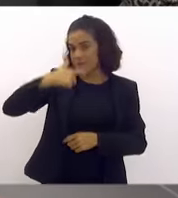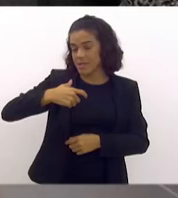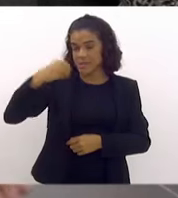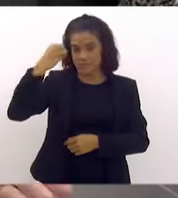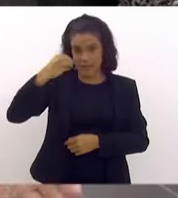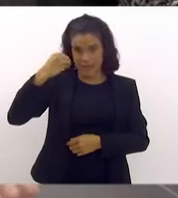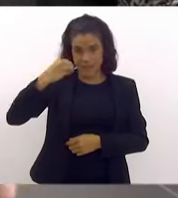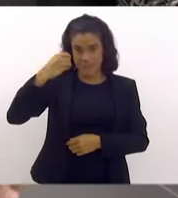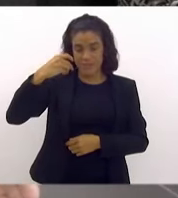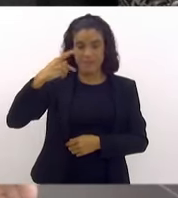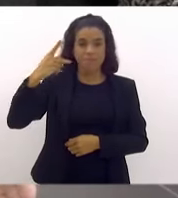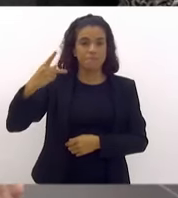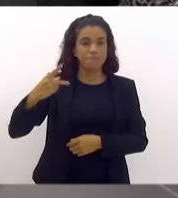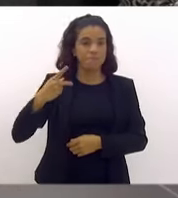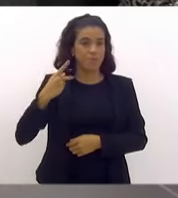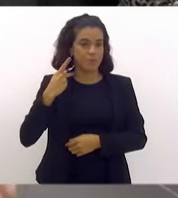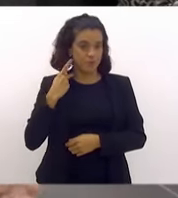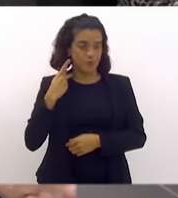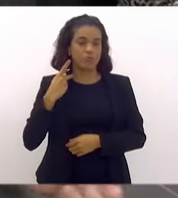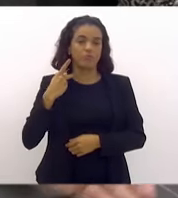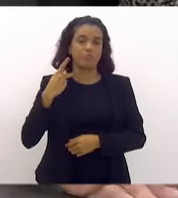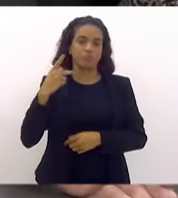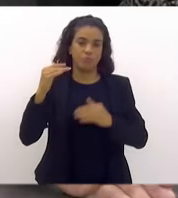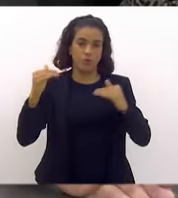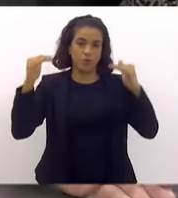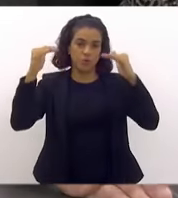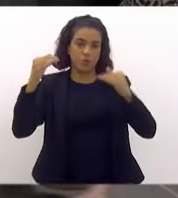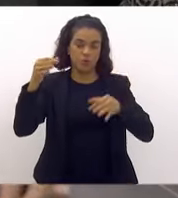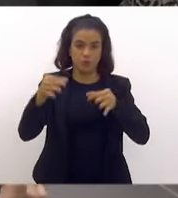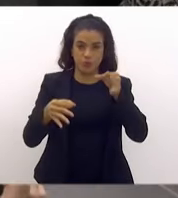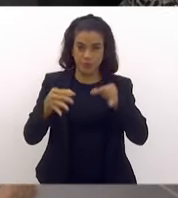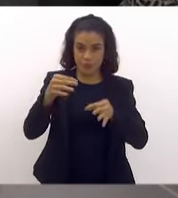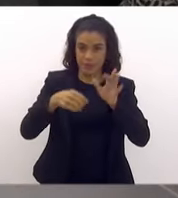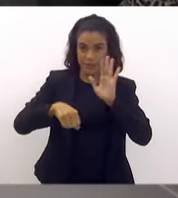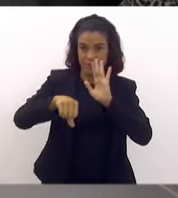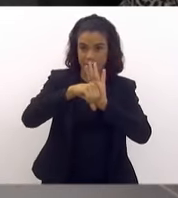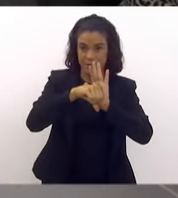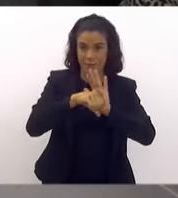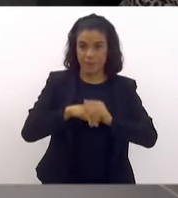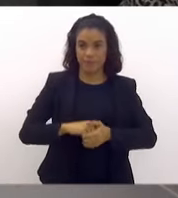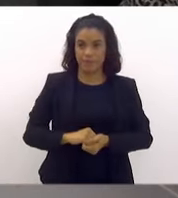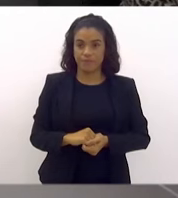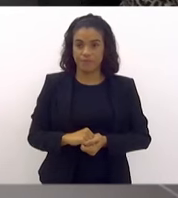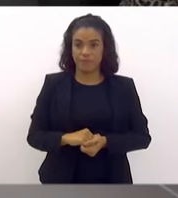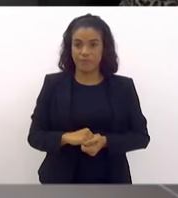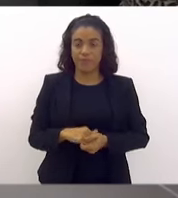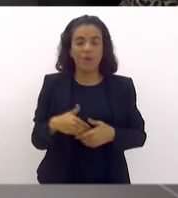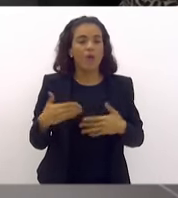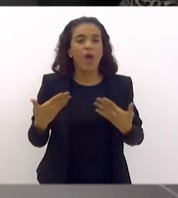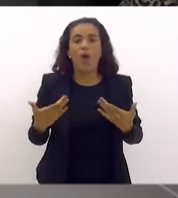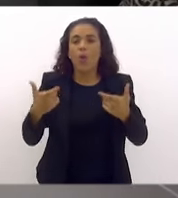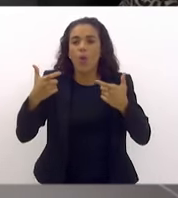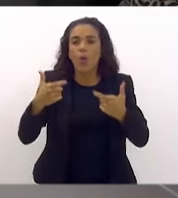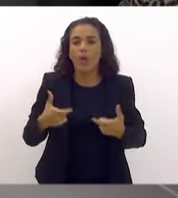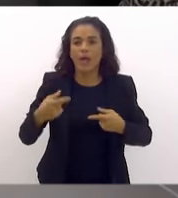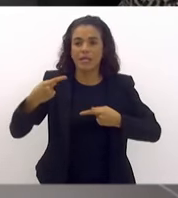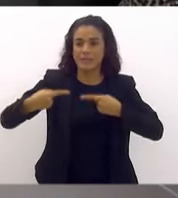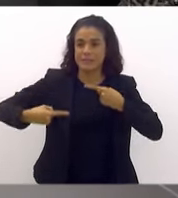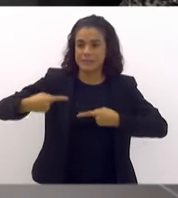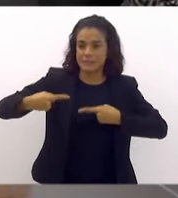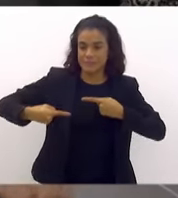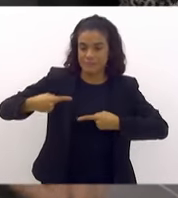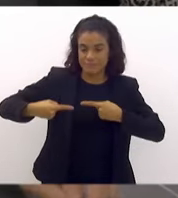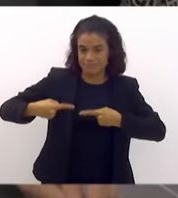promotor de justiça criminal atuei junto às várias criminais e é onde esse problema que tá sendo debatido